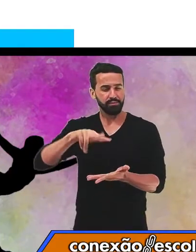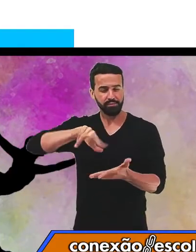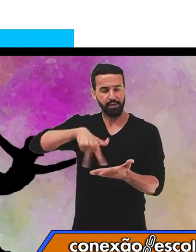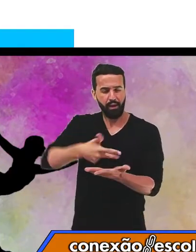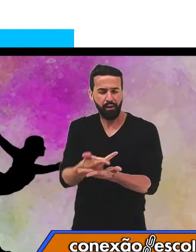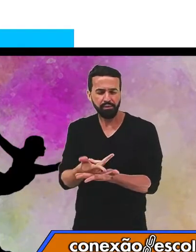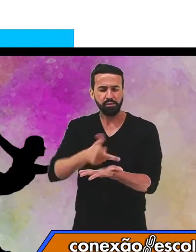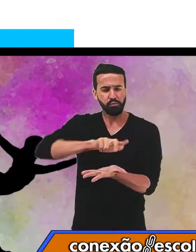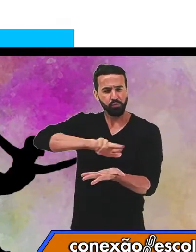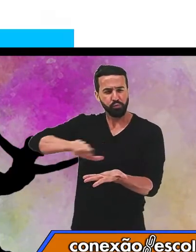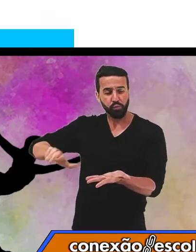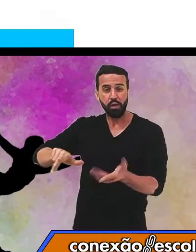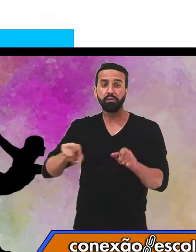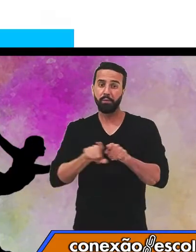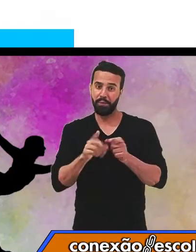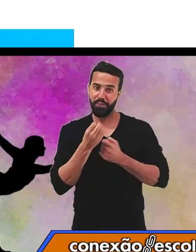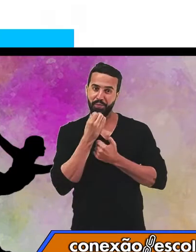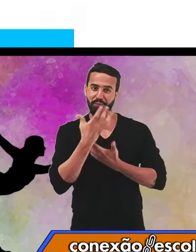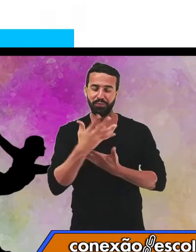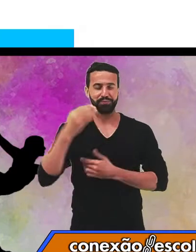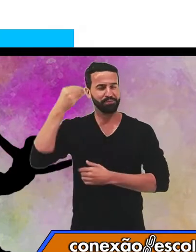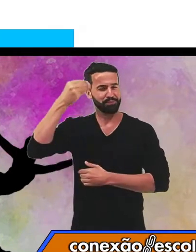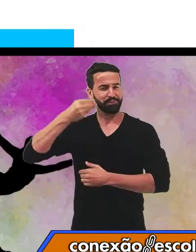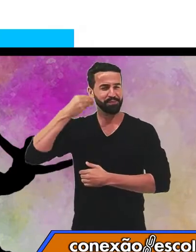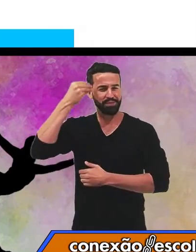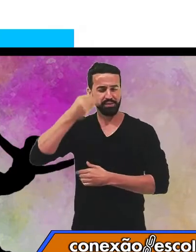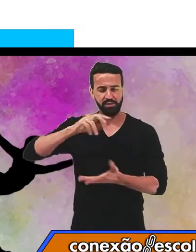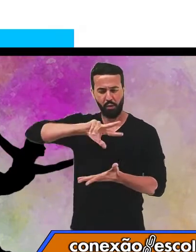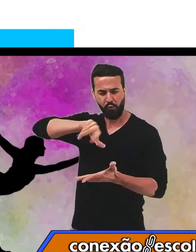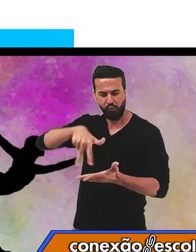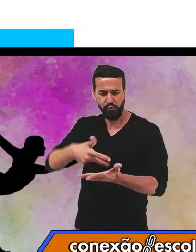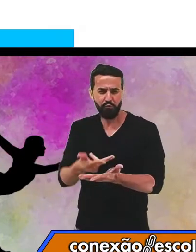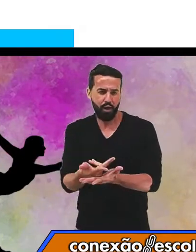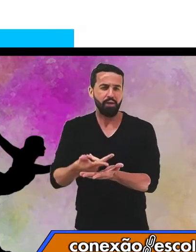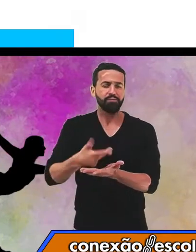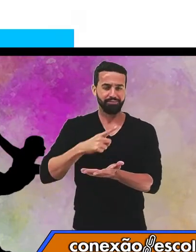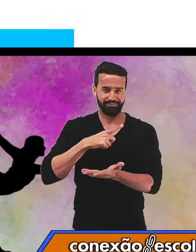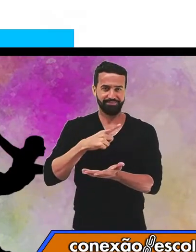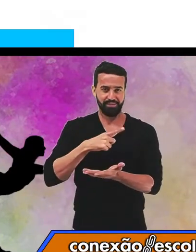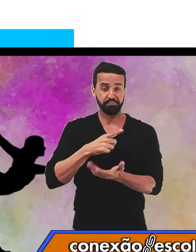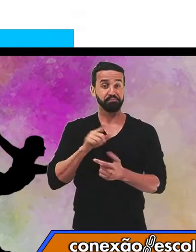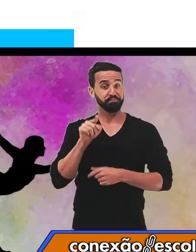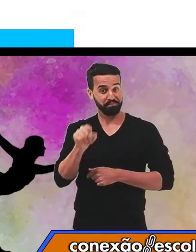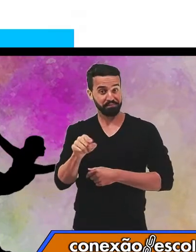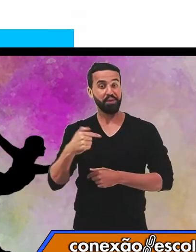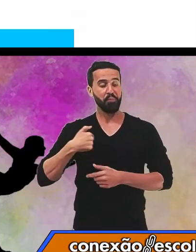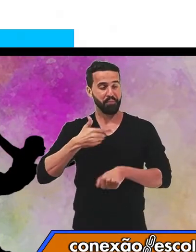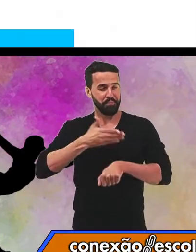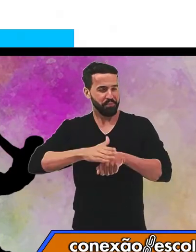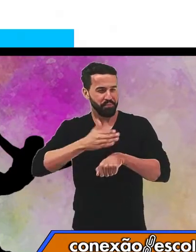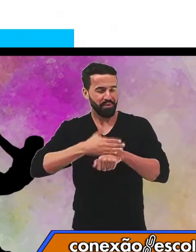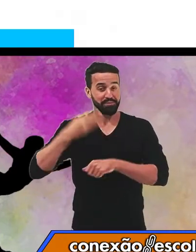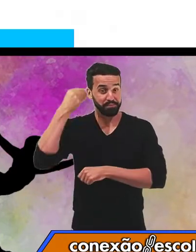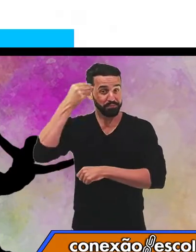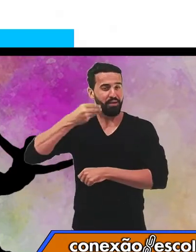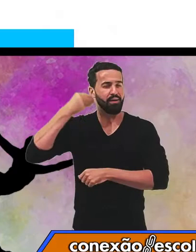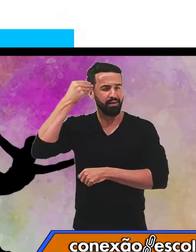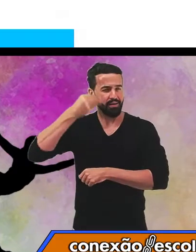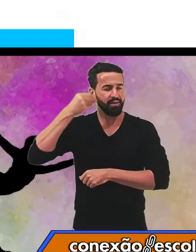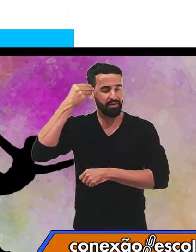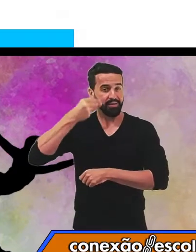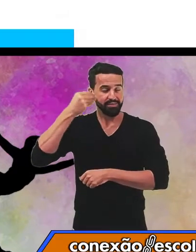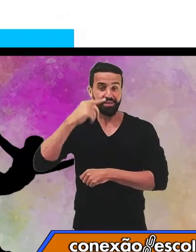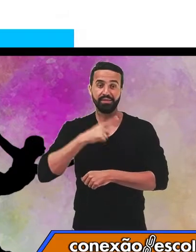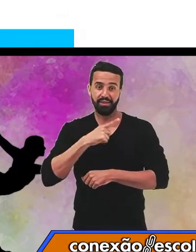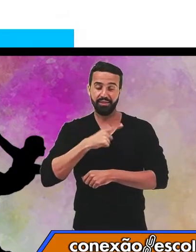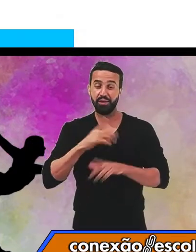contou um pouco sobre sua experiência com a dança. Lá também eu tive a oportunidade de experimentar um pouco dessa dança